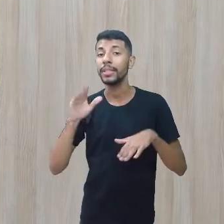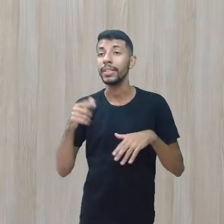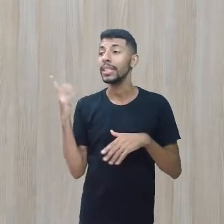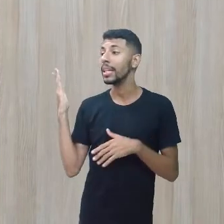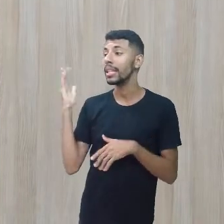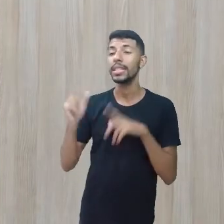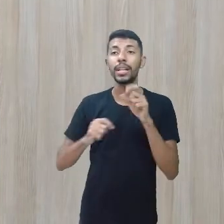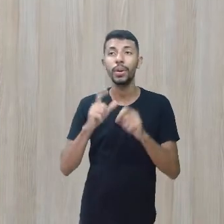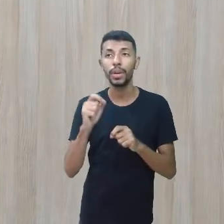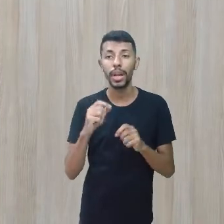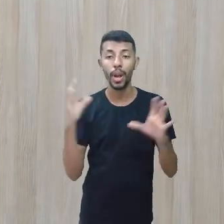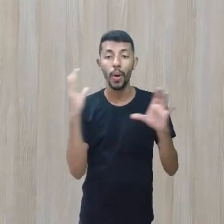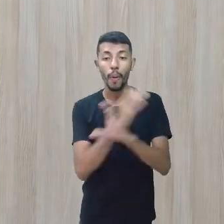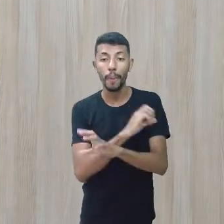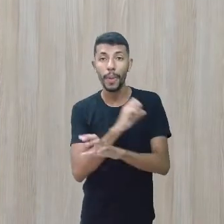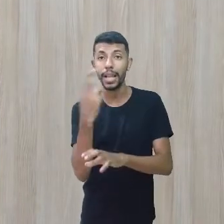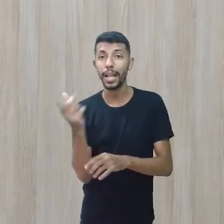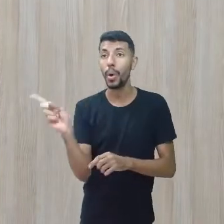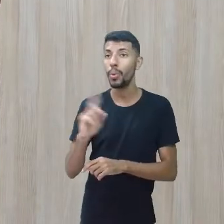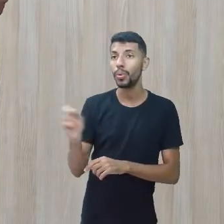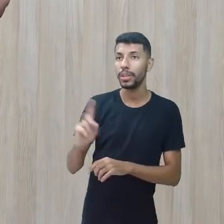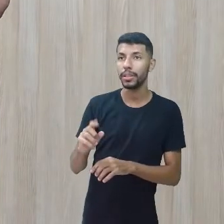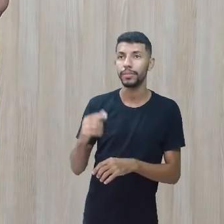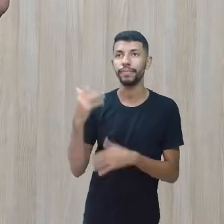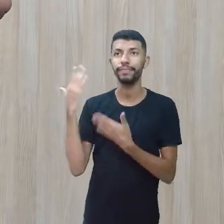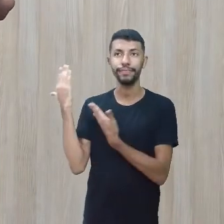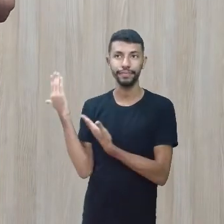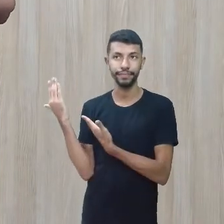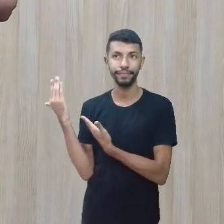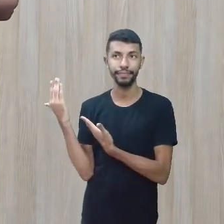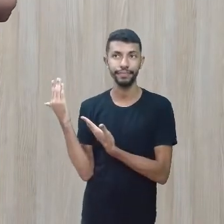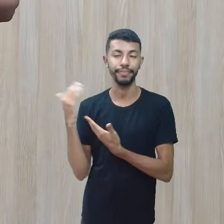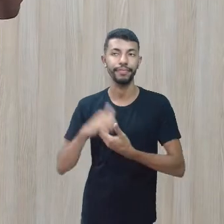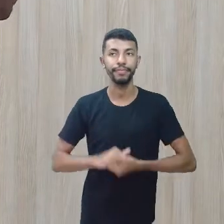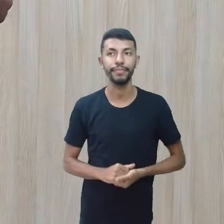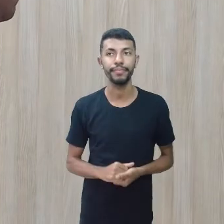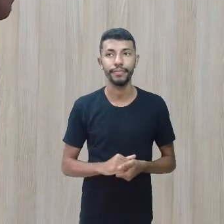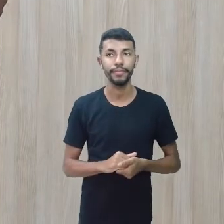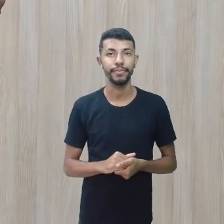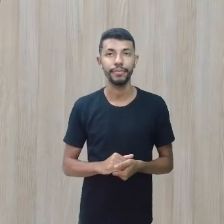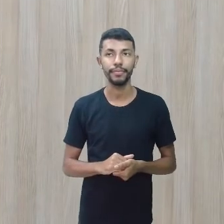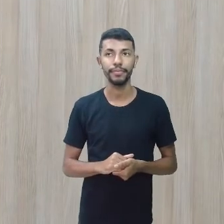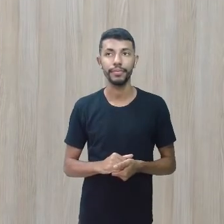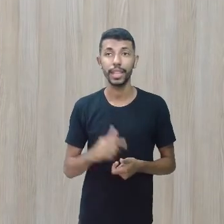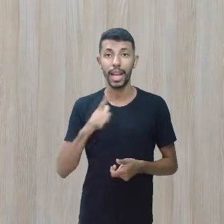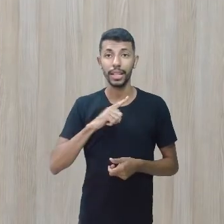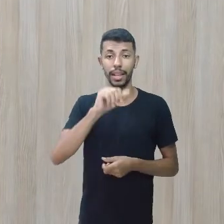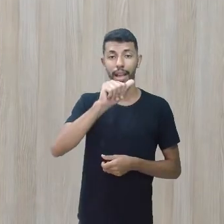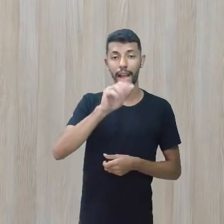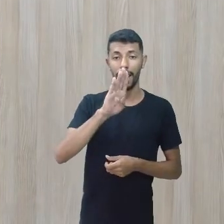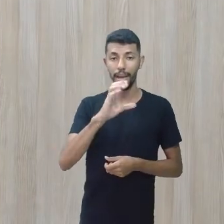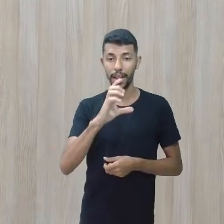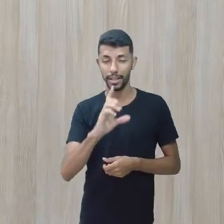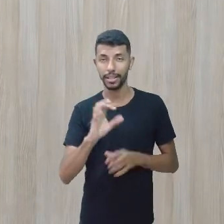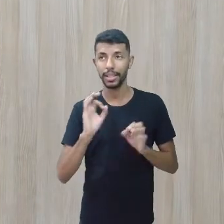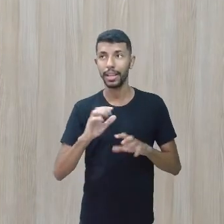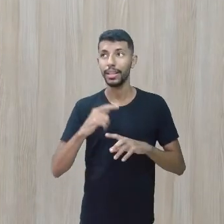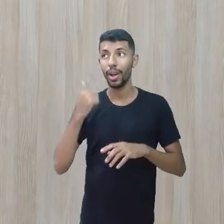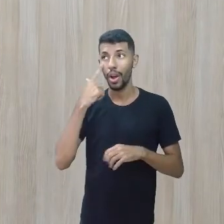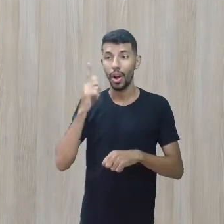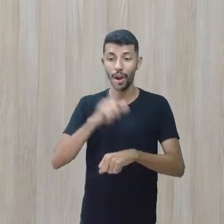valores. O de A é 1, o de B é menos 5 e o de C é 6. Meu tempo está se esgotando,